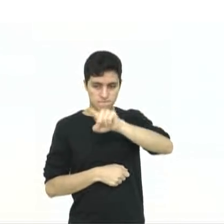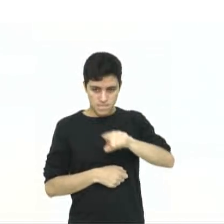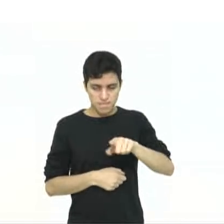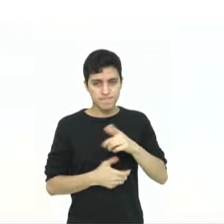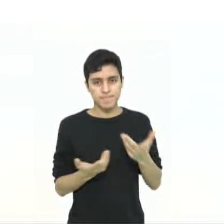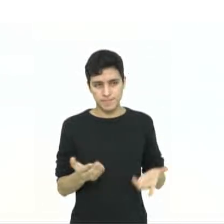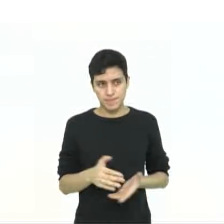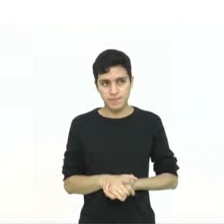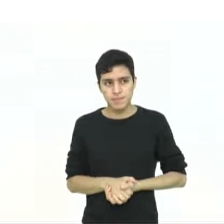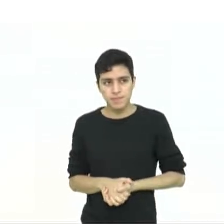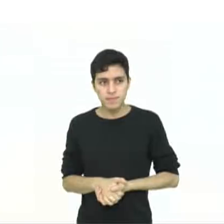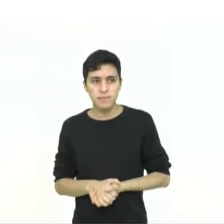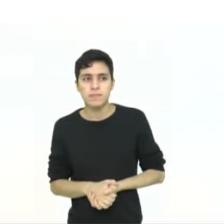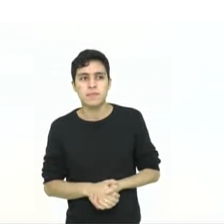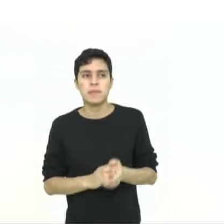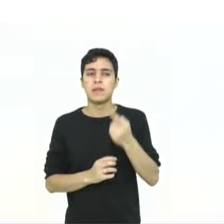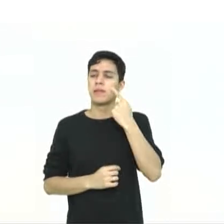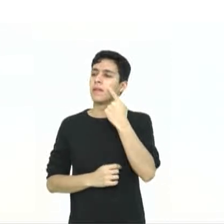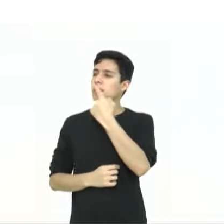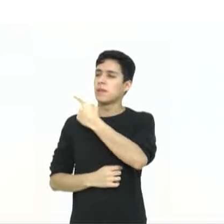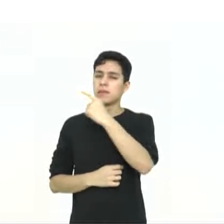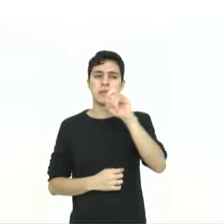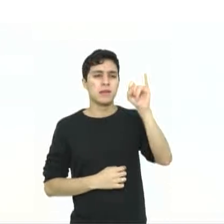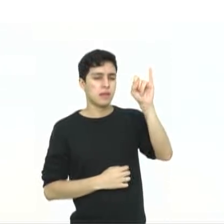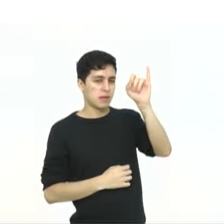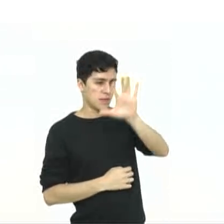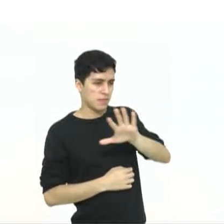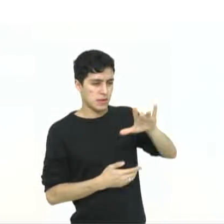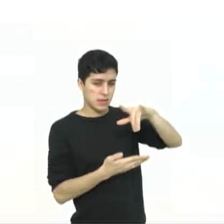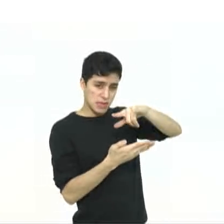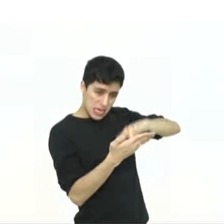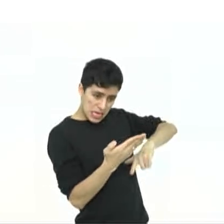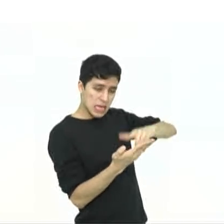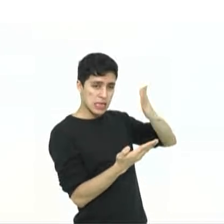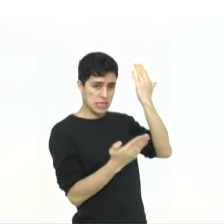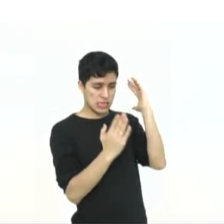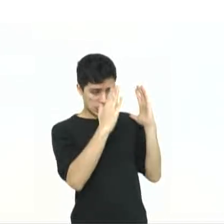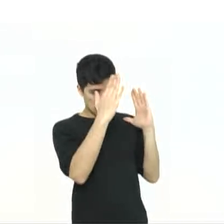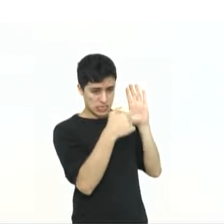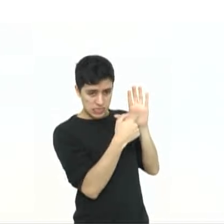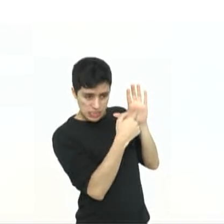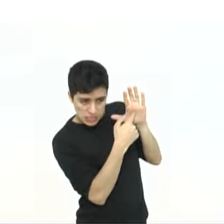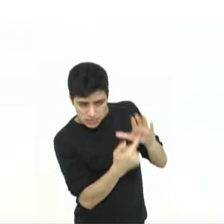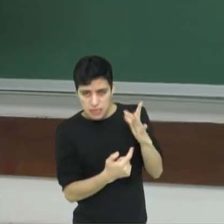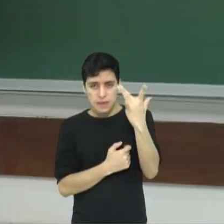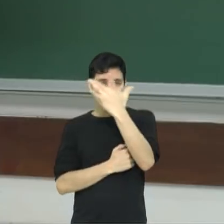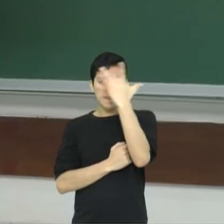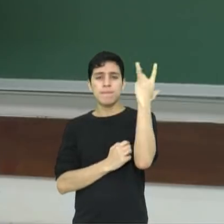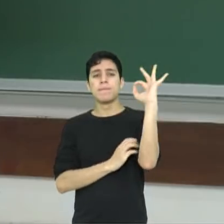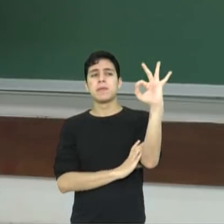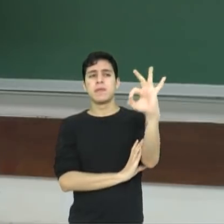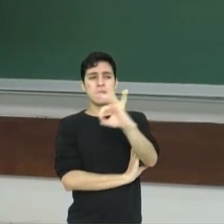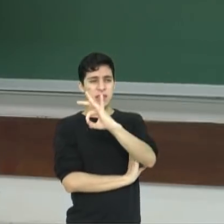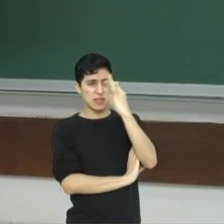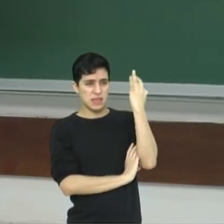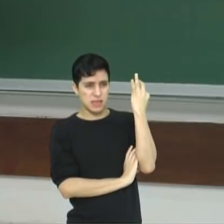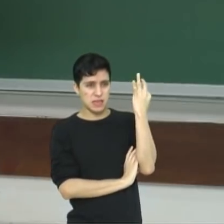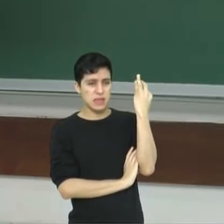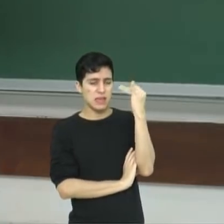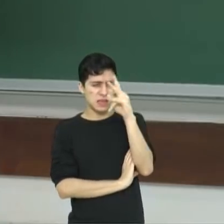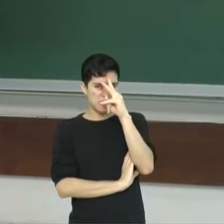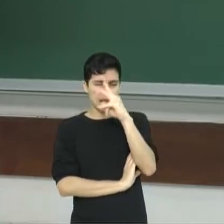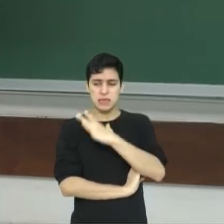até o Sudão. Isso aqui, inclusive, é um documento, é uma ilustração da época, mostrando os franceses com sua